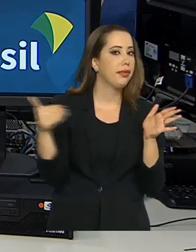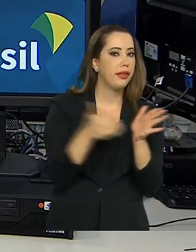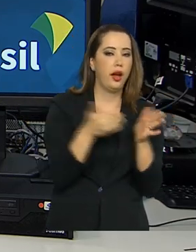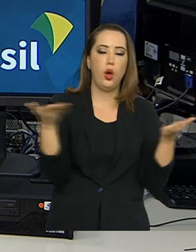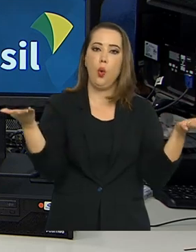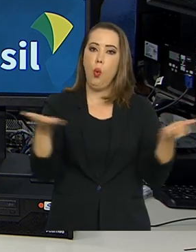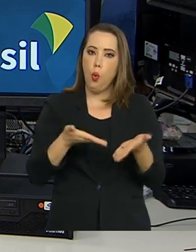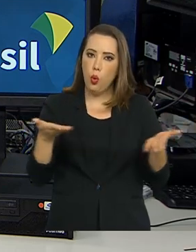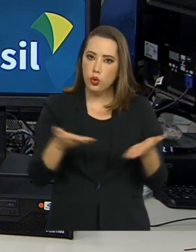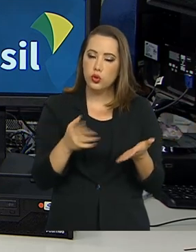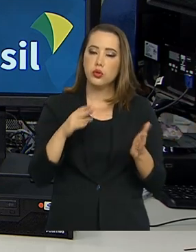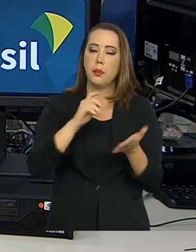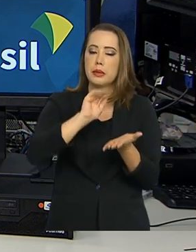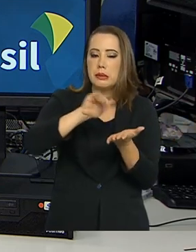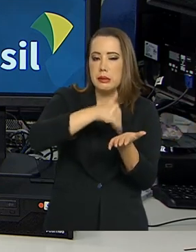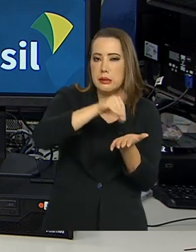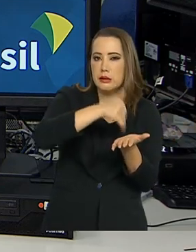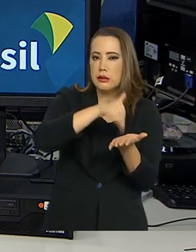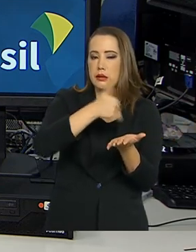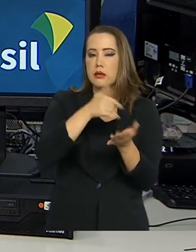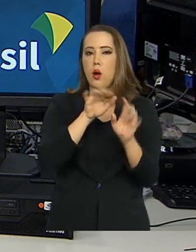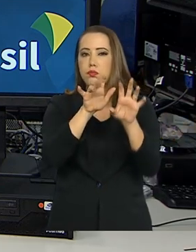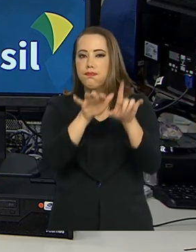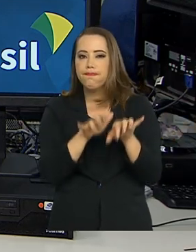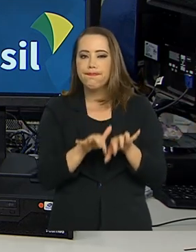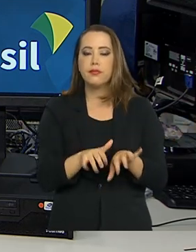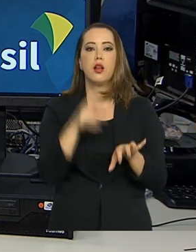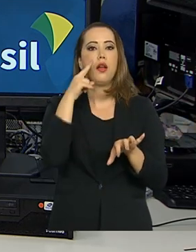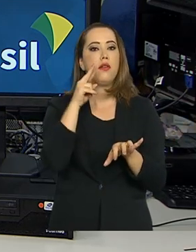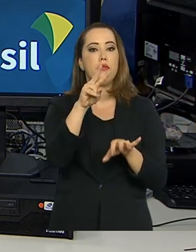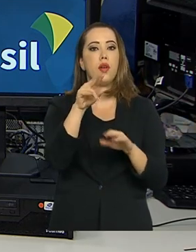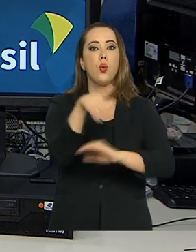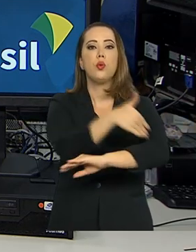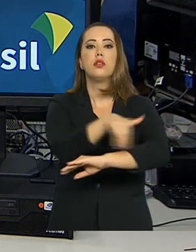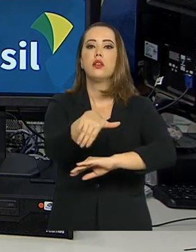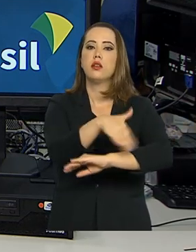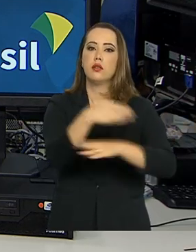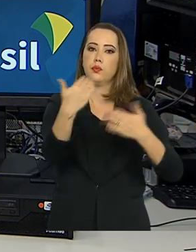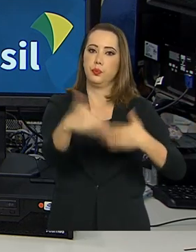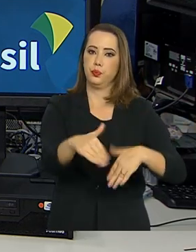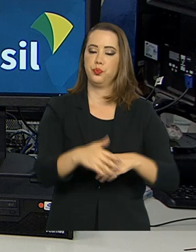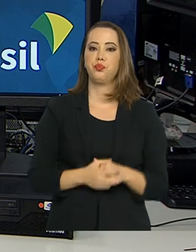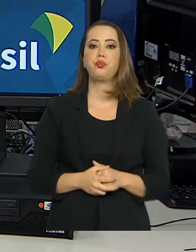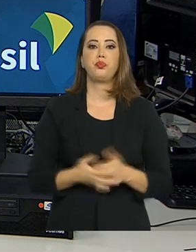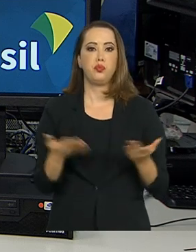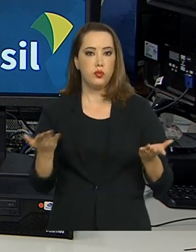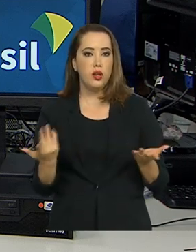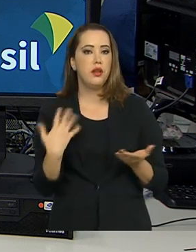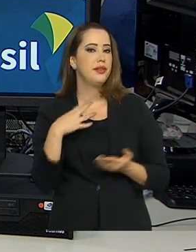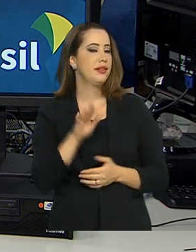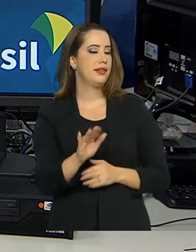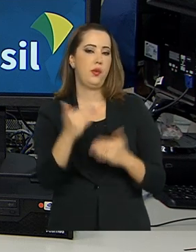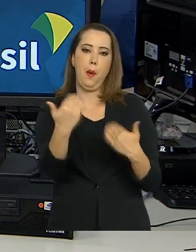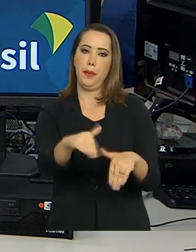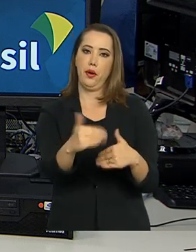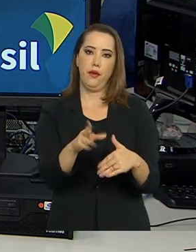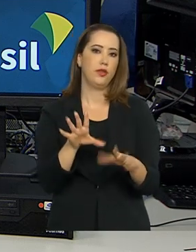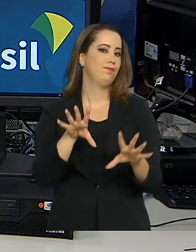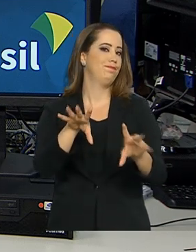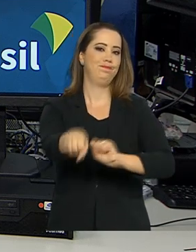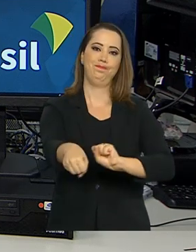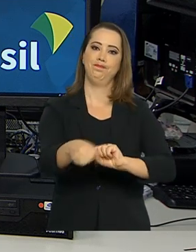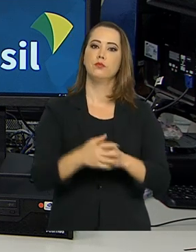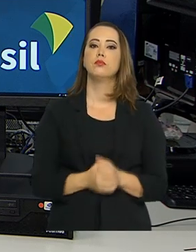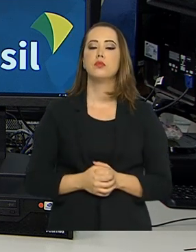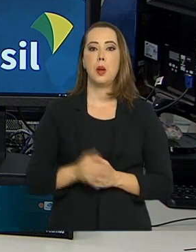para preencher o questionário do estudante e visualizar o cartão de confirmação da inscrição. Quem não fizer a prova não recebe o diploma.